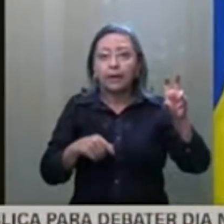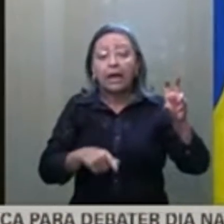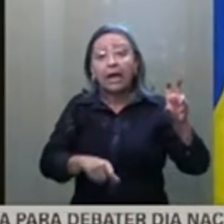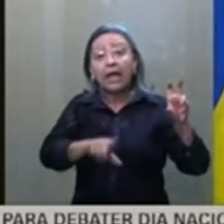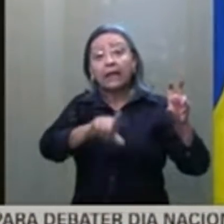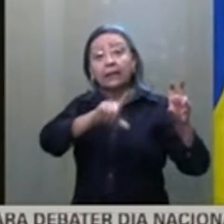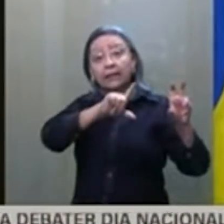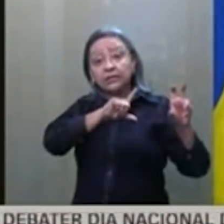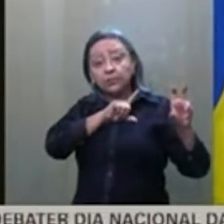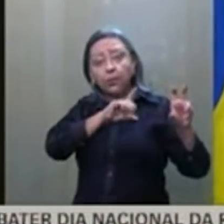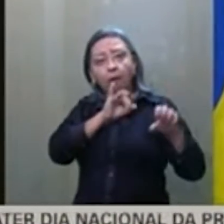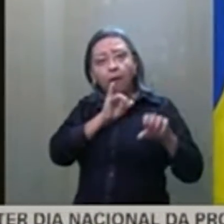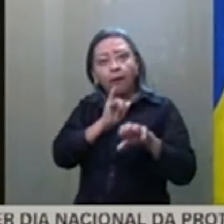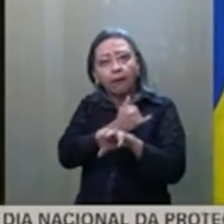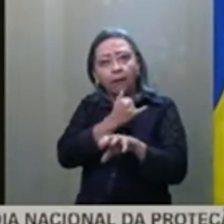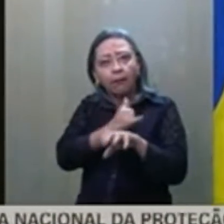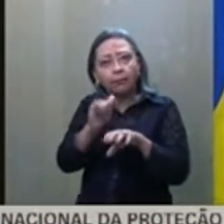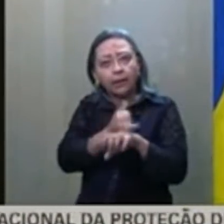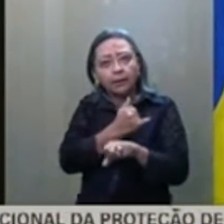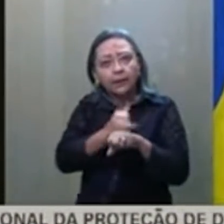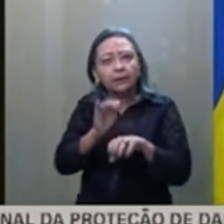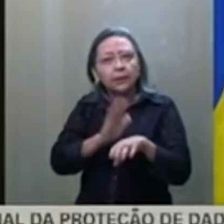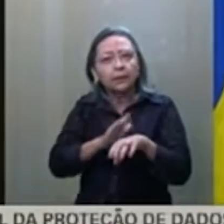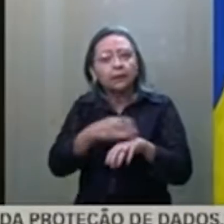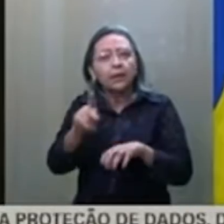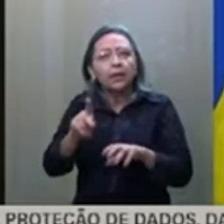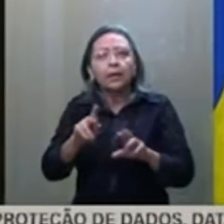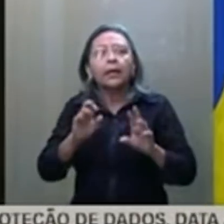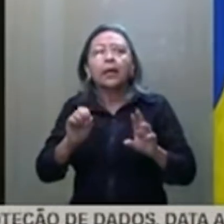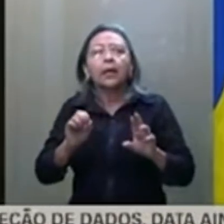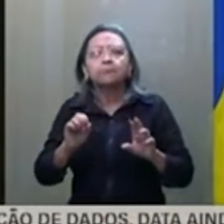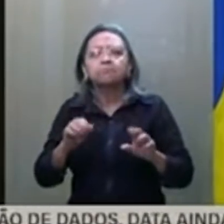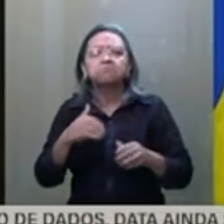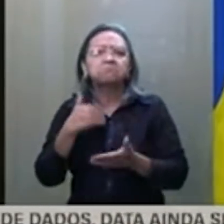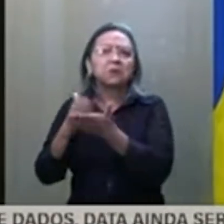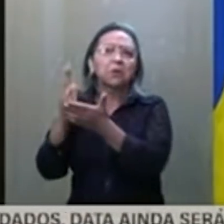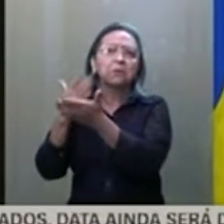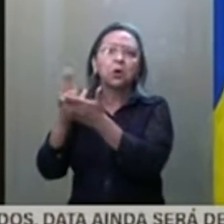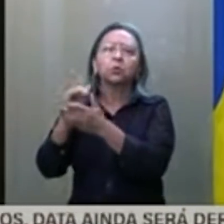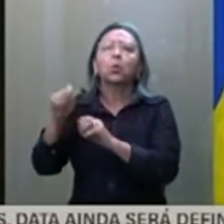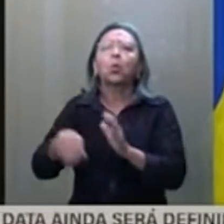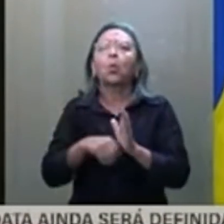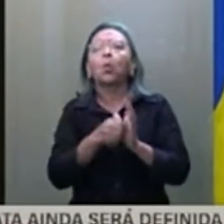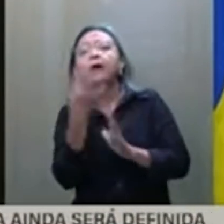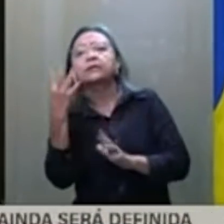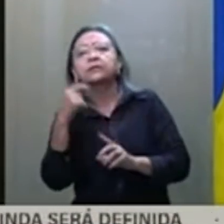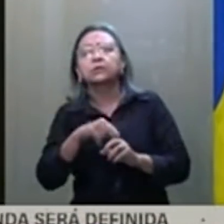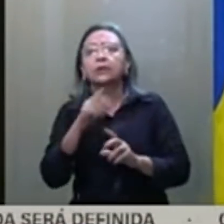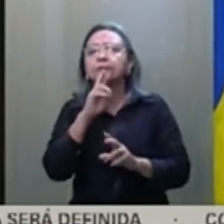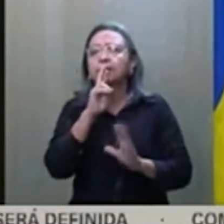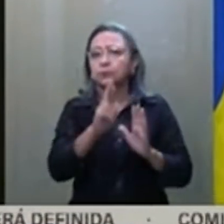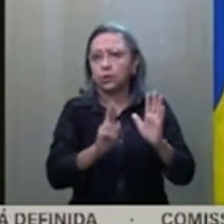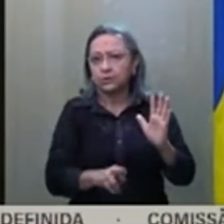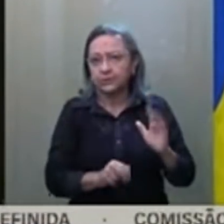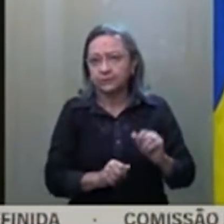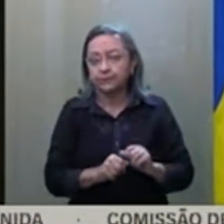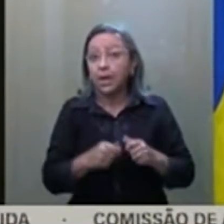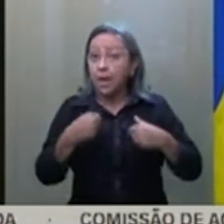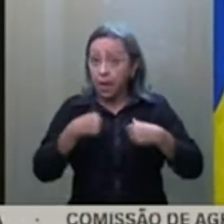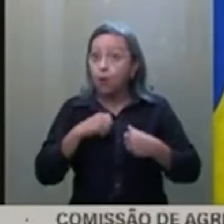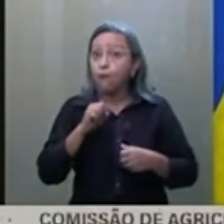"antecipou a estratégia dele que é não importa quais sejam as respostas